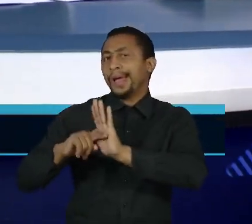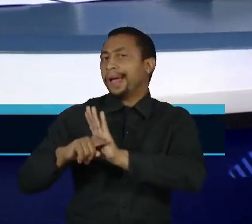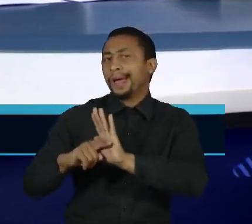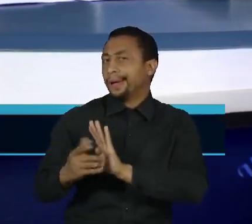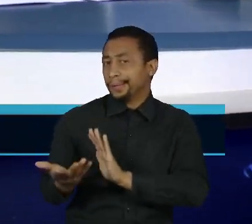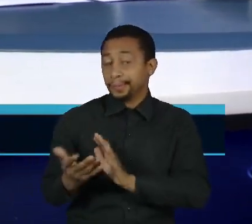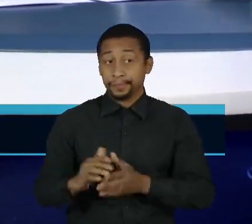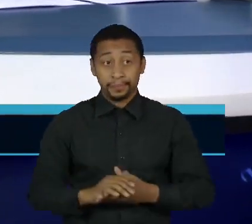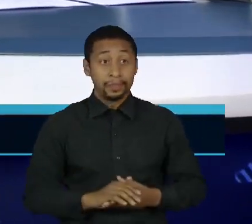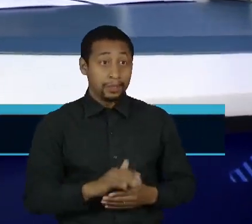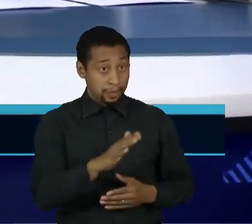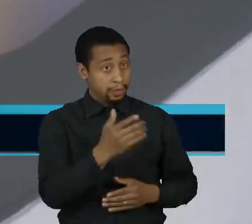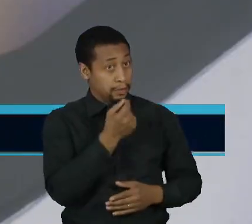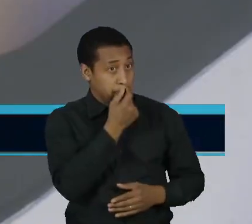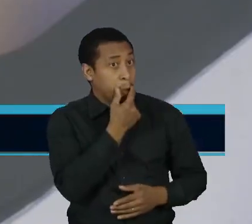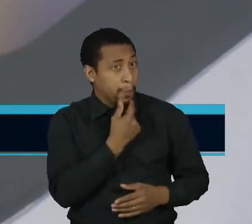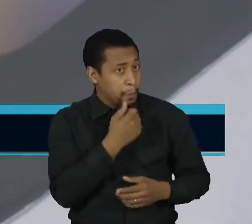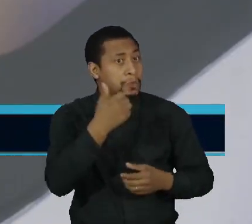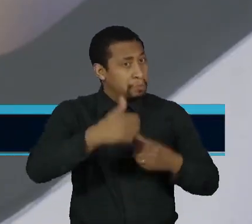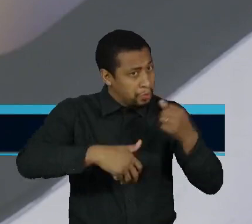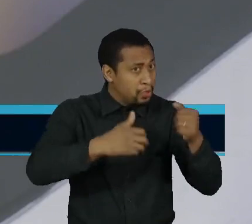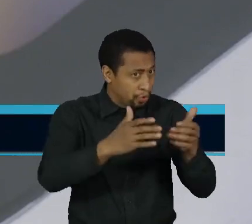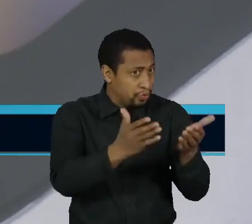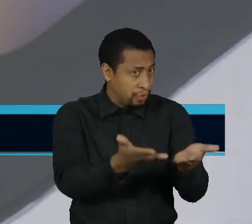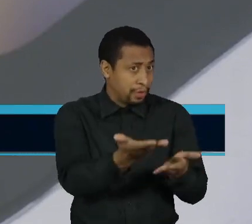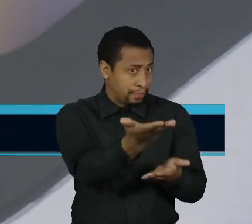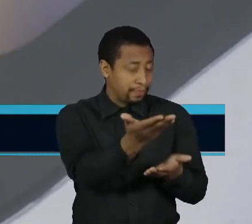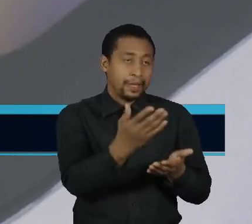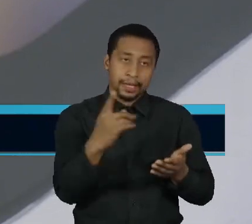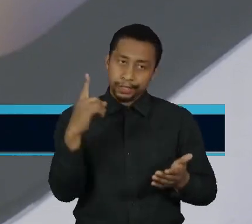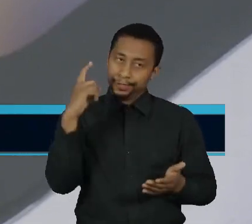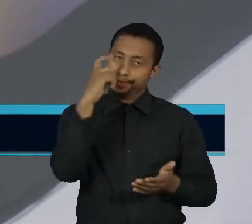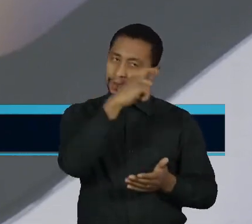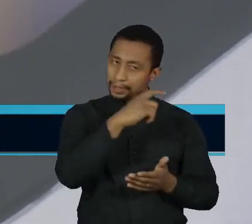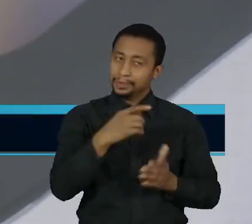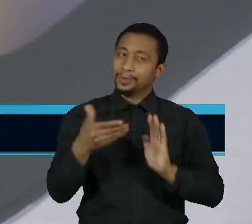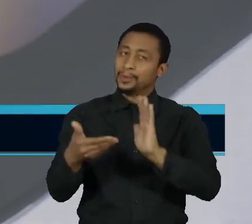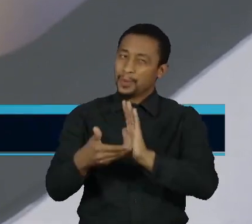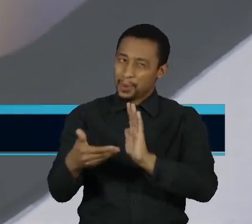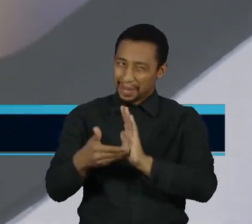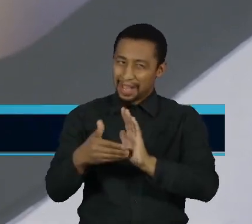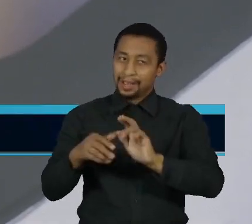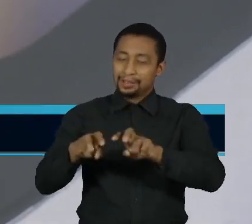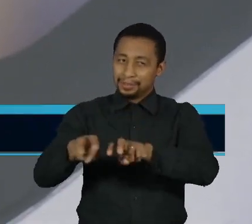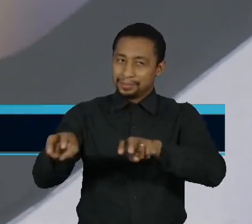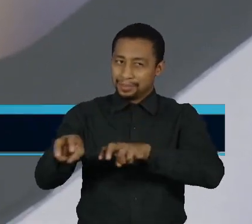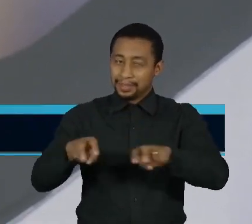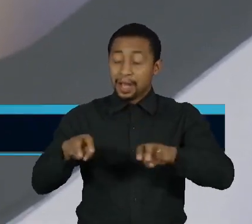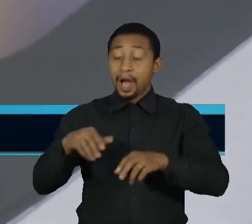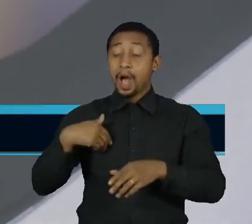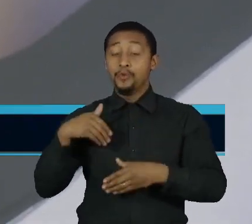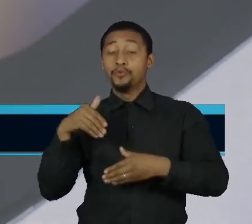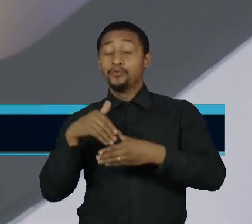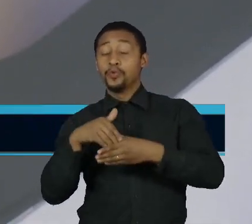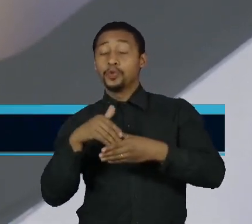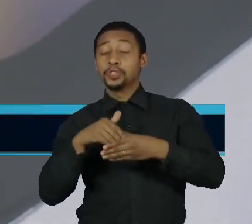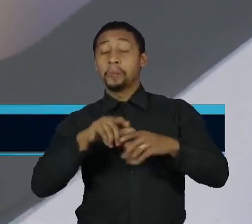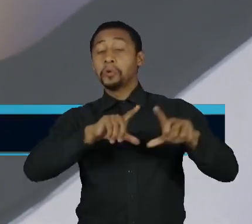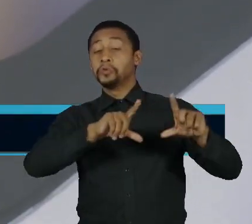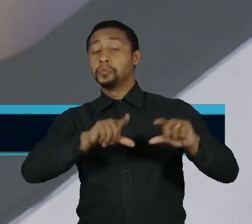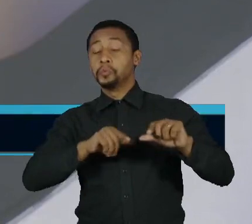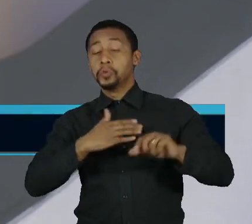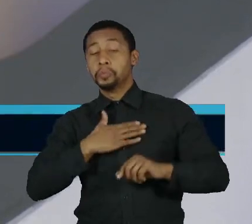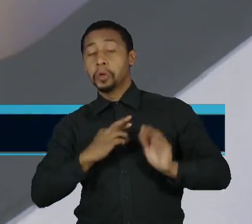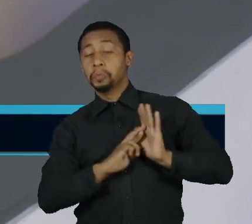cima. É muito difícil uma bancada votar a favor da redução da própria bancada. Mas você tem questões constitucionais por trás. Vai ser uma